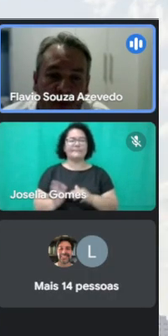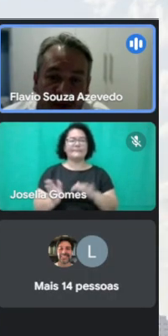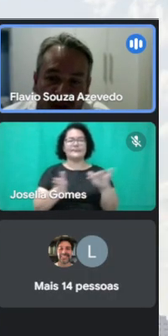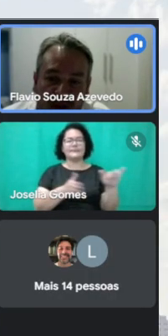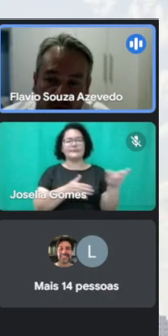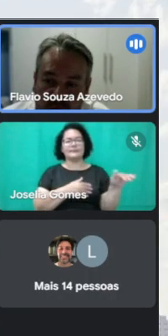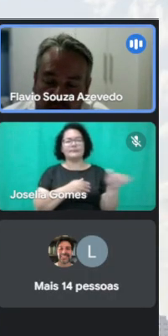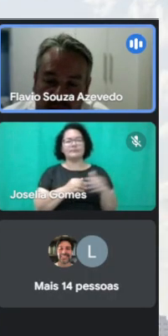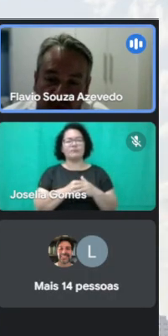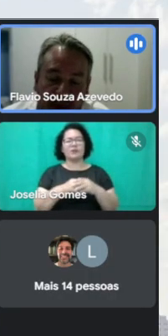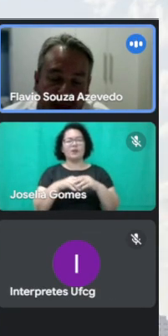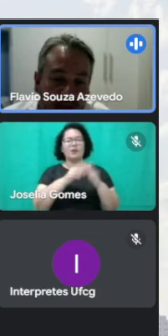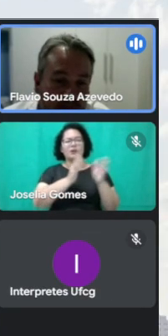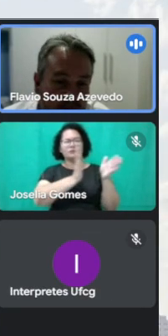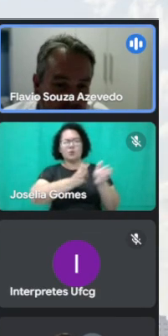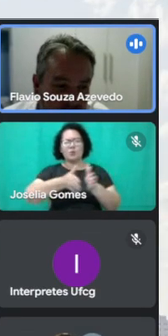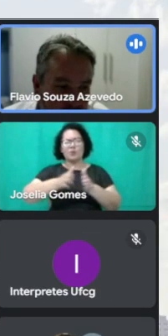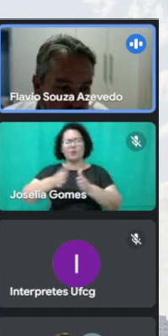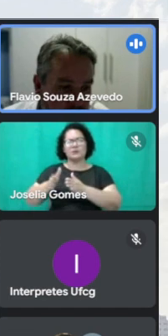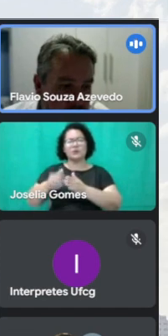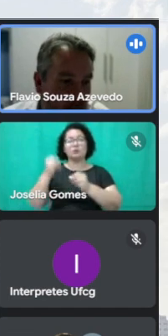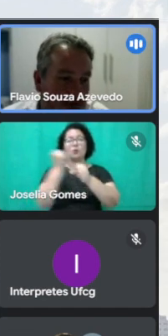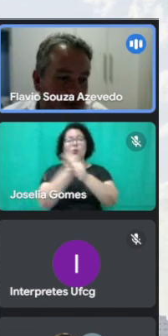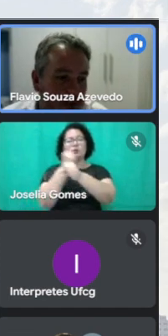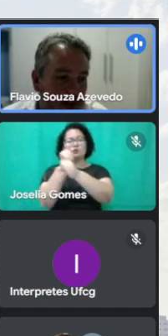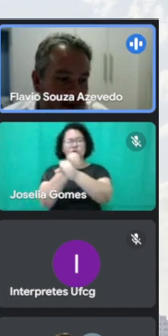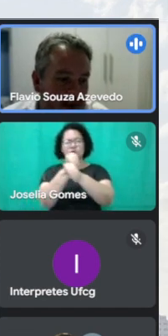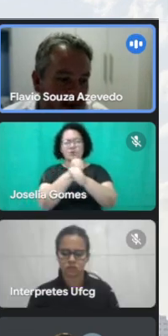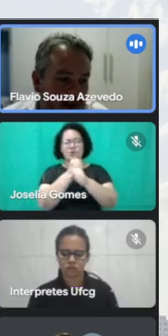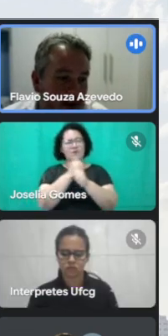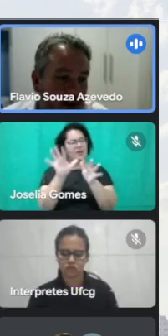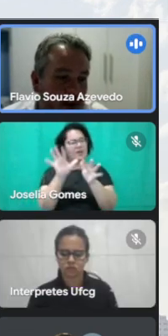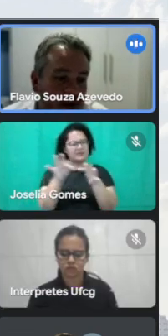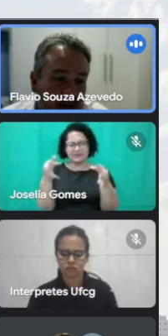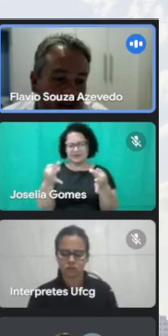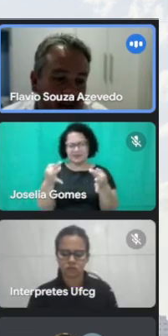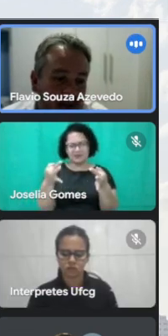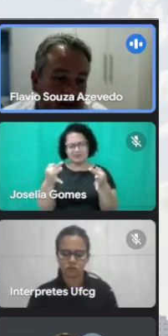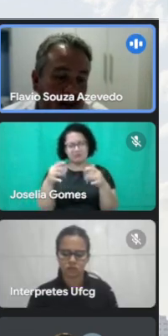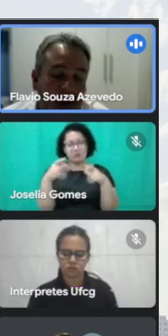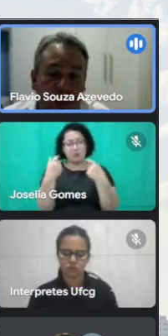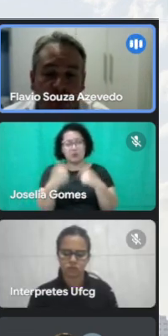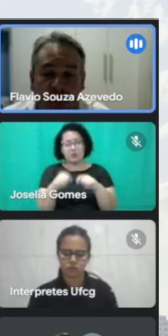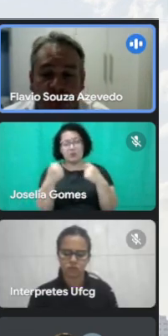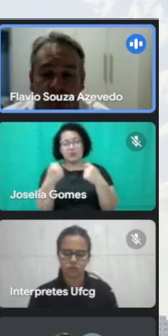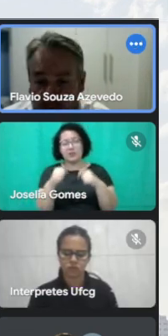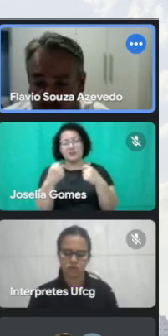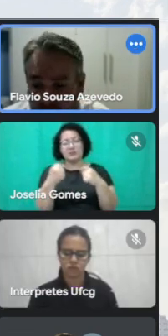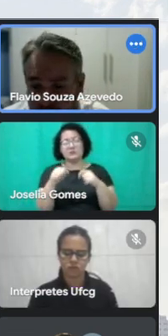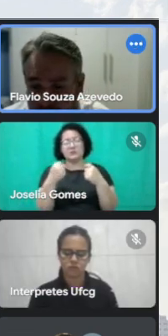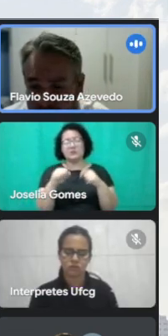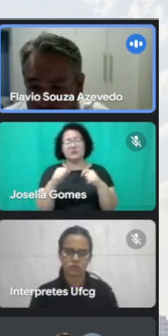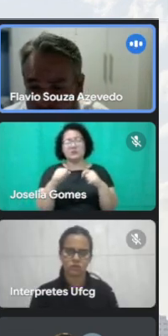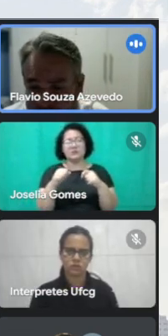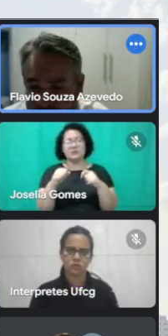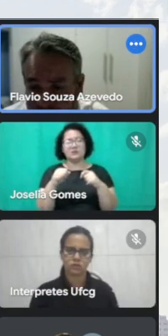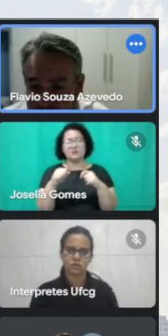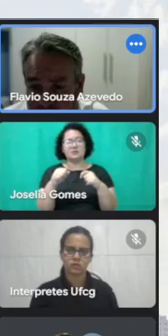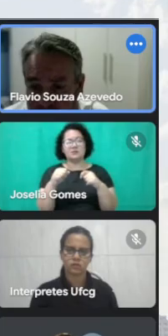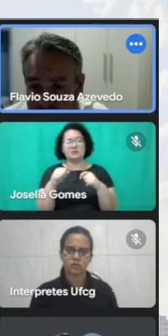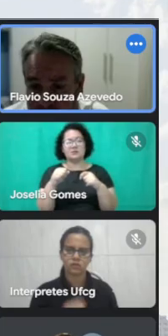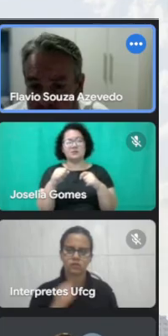O processo construtivo é bastante simples, né? Não precisa de grandes